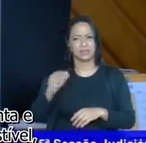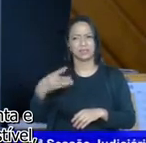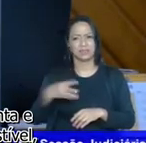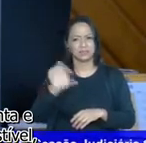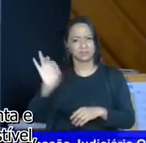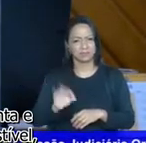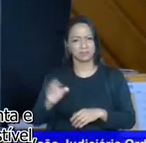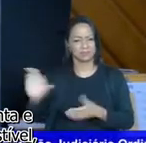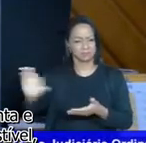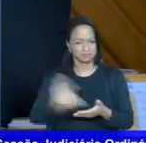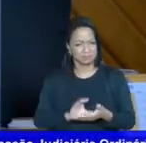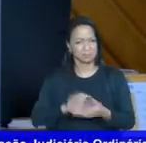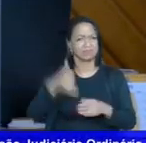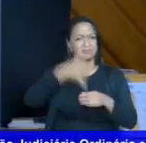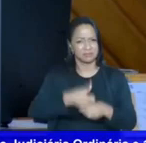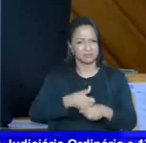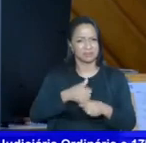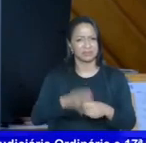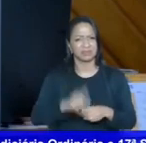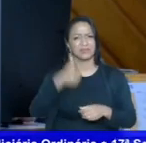73% do valor que ele gastou com combustível,